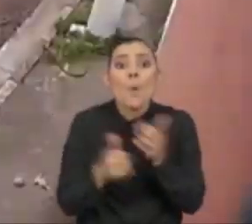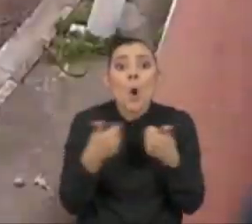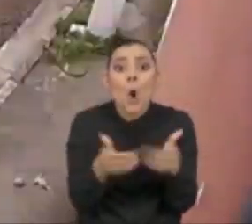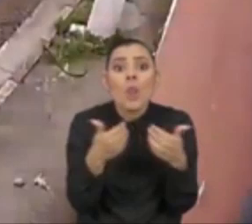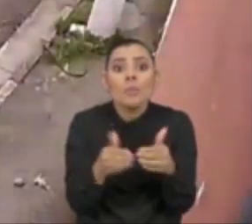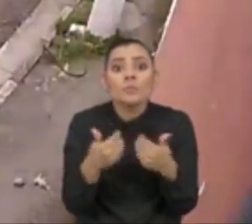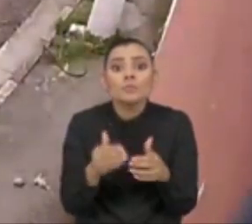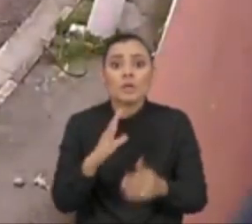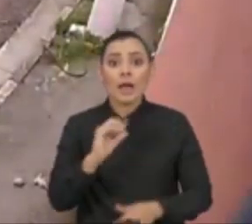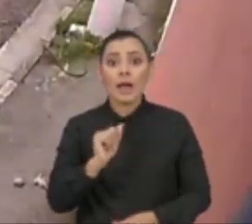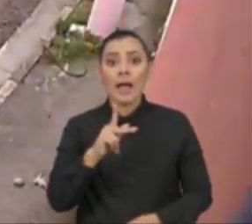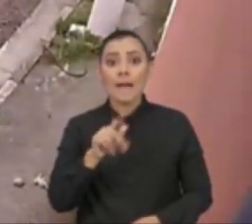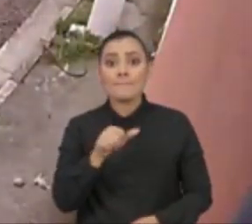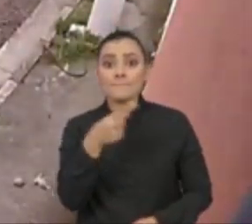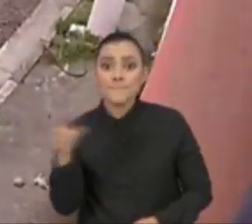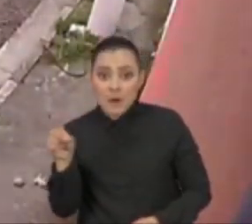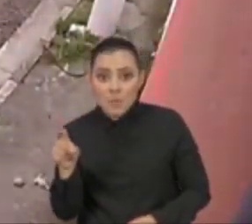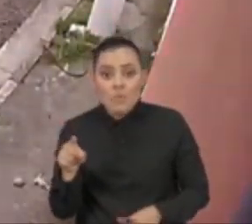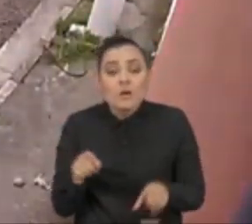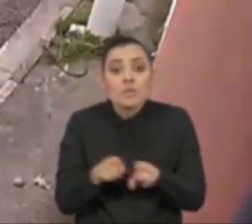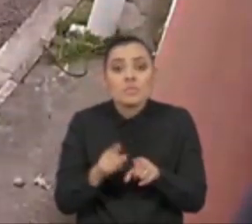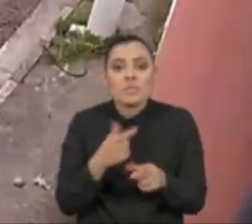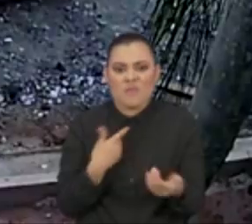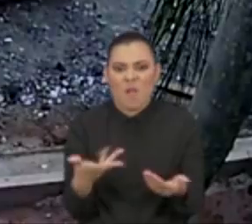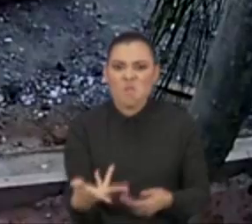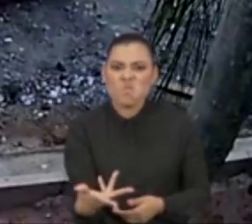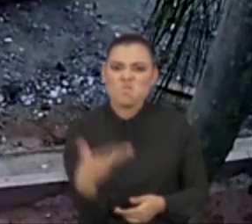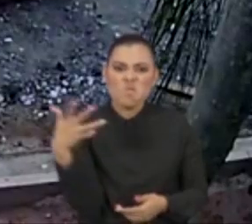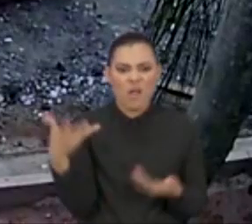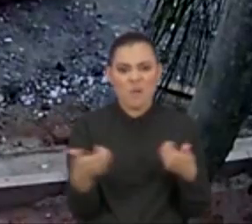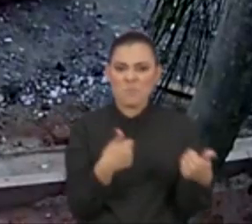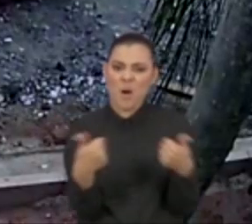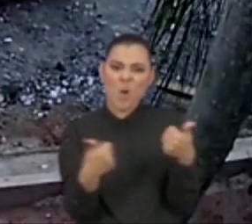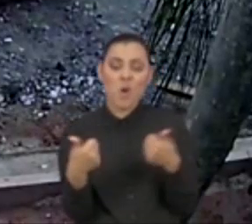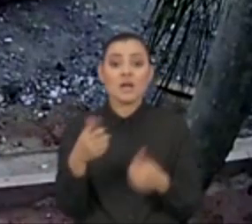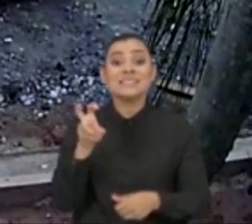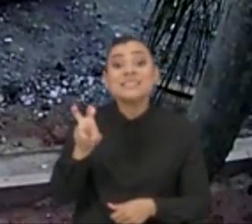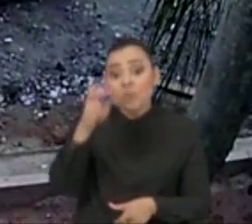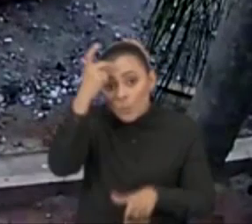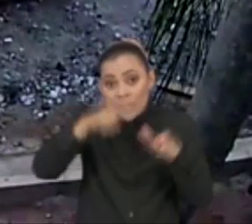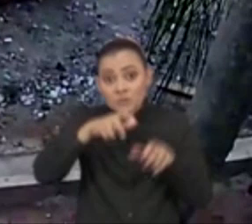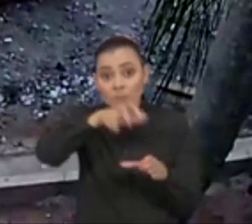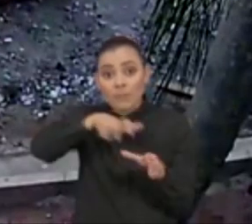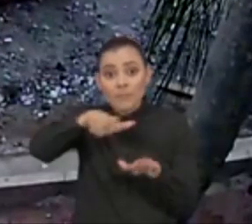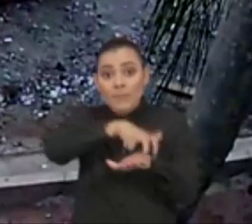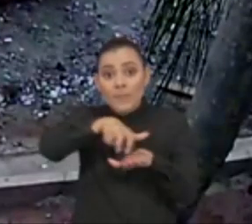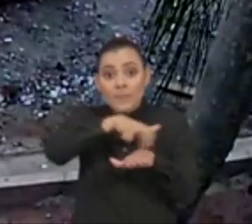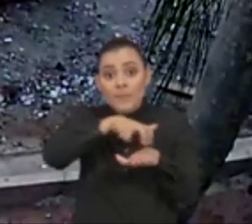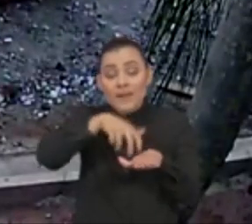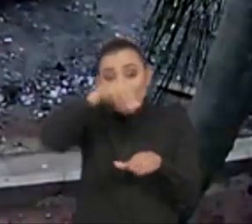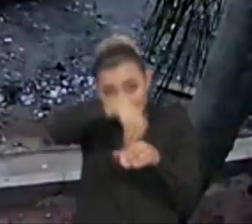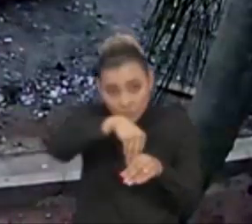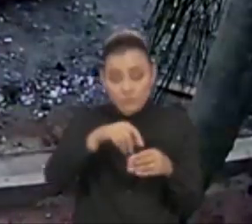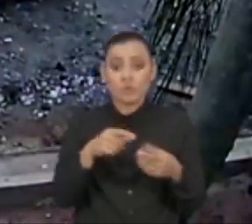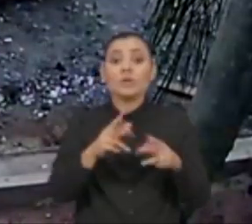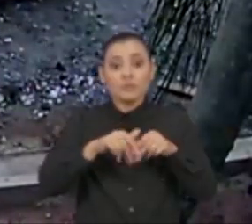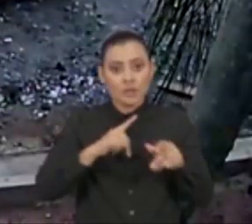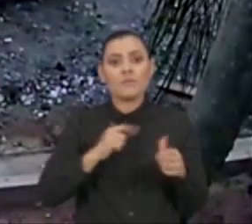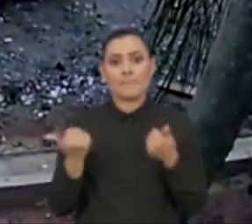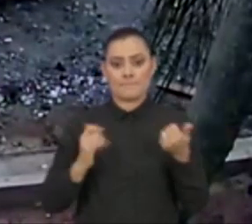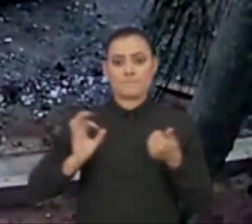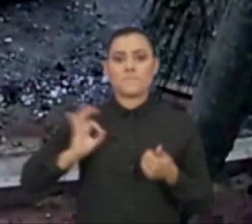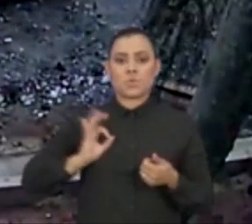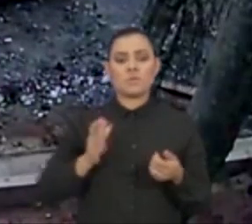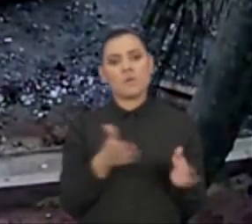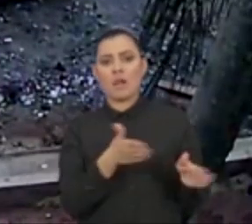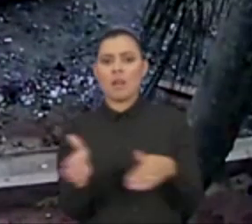Redondo, na zona sul de São Paulo, e fugiu em alta velocidade, levando a bordo 5 passageiros. Houve perseguição policial. O ladrão só parou